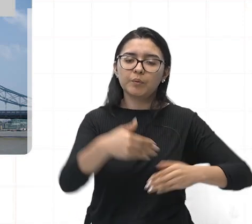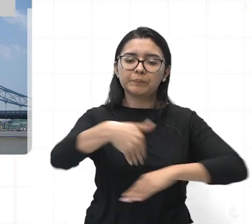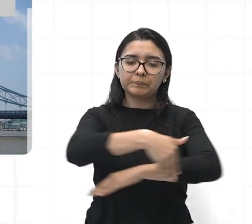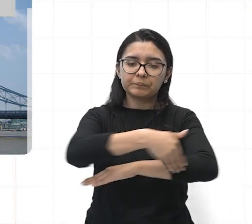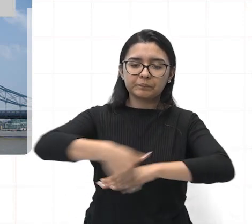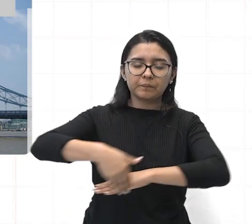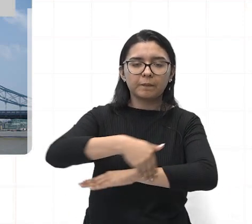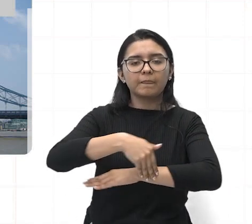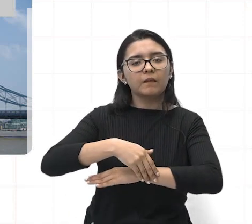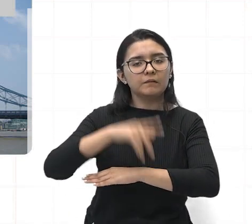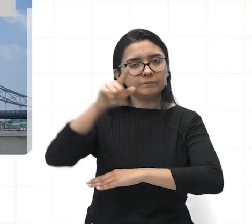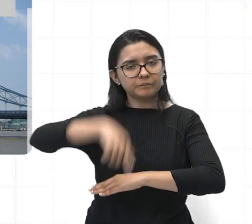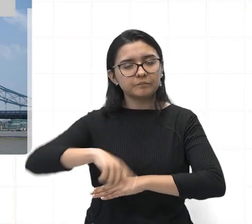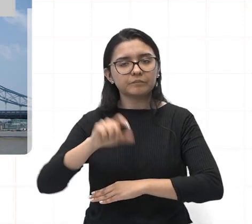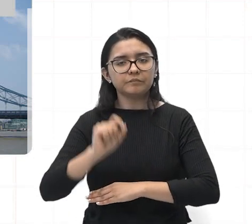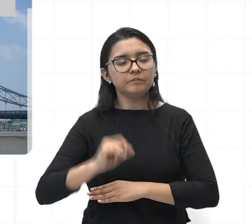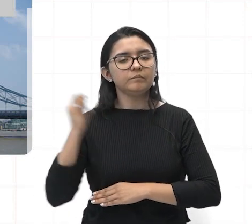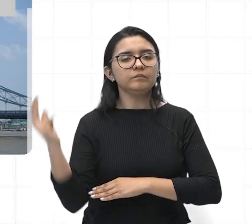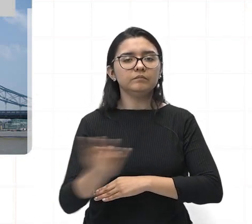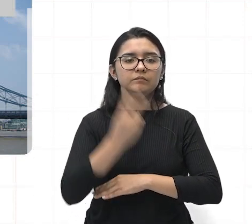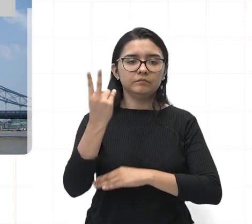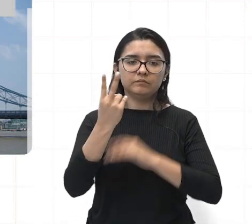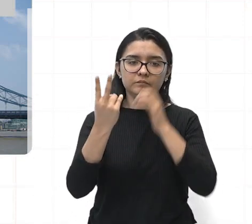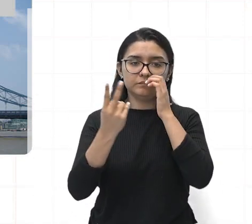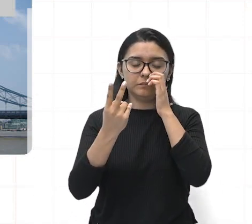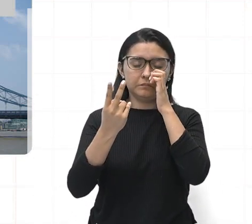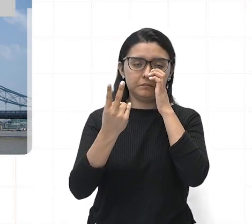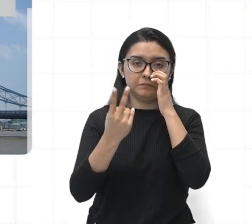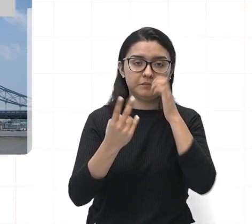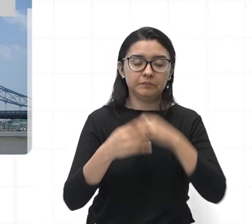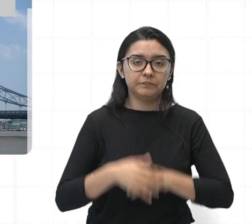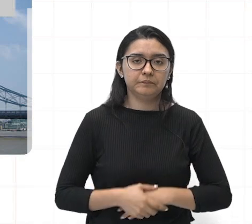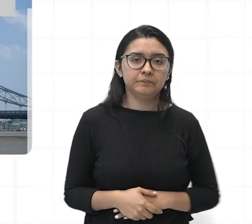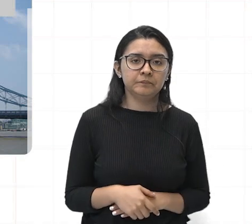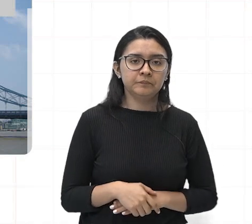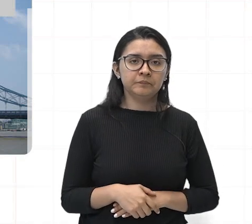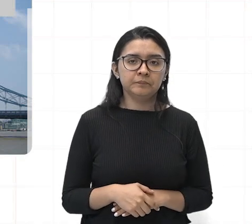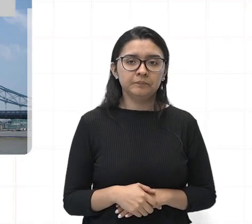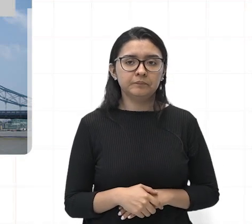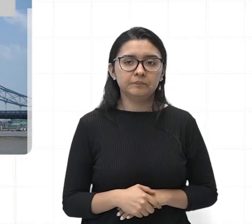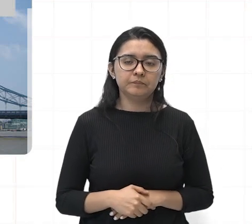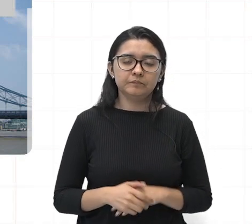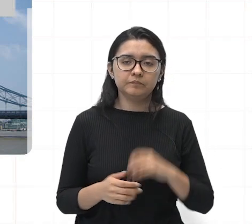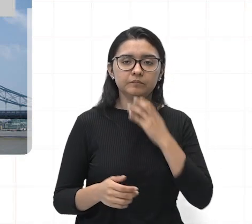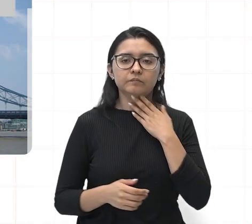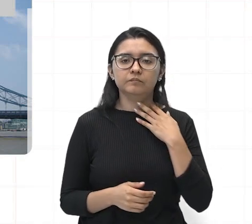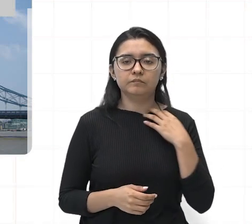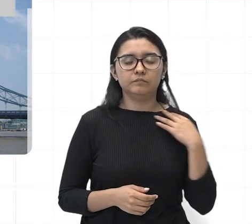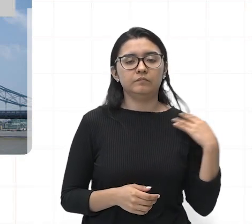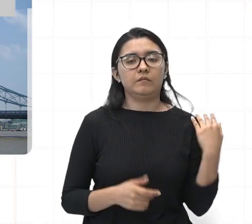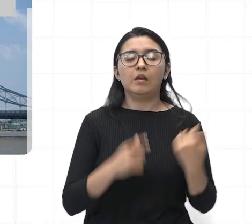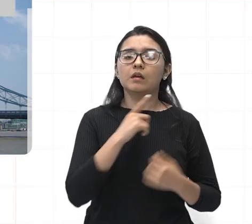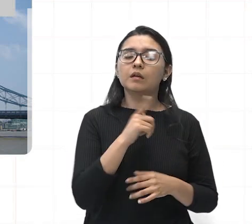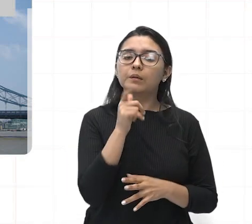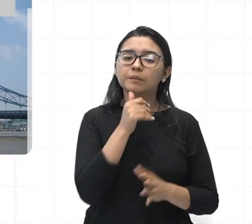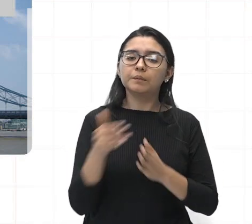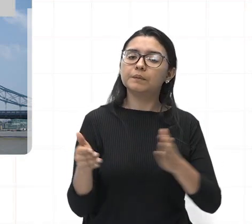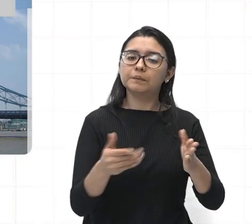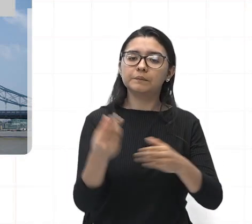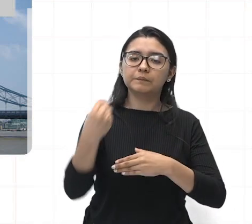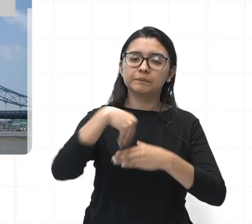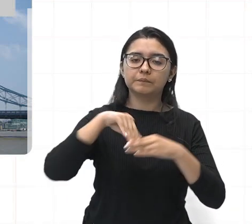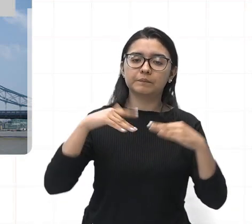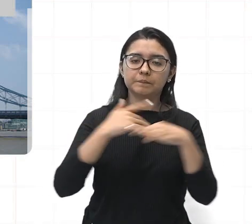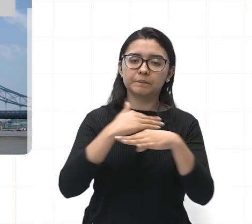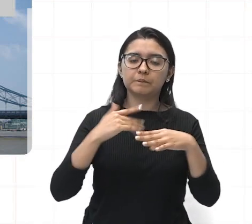lugares, elas são assim valorizadas aí tendo os rios nesses lugares com